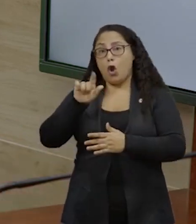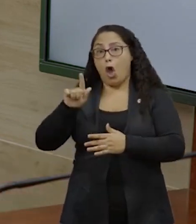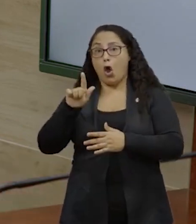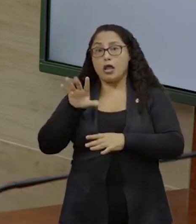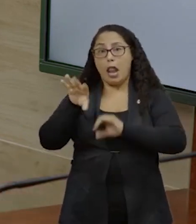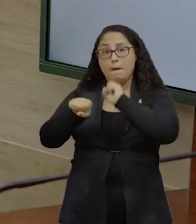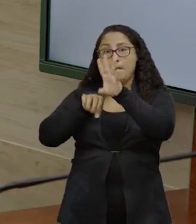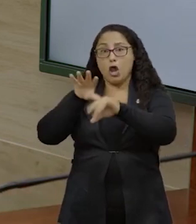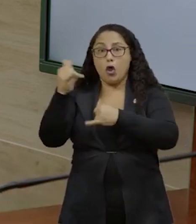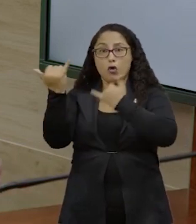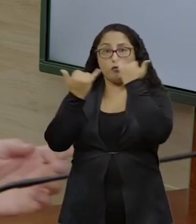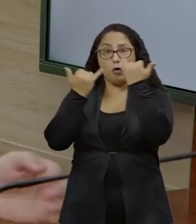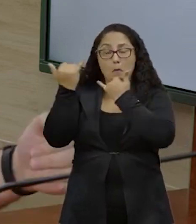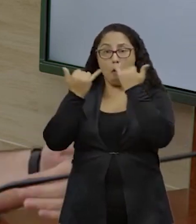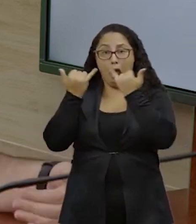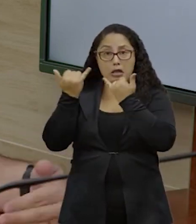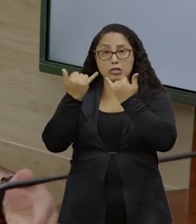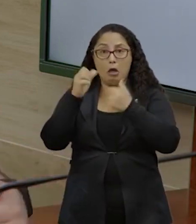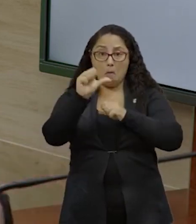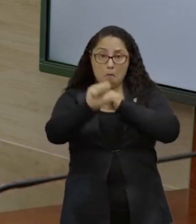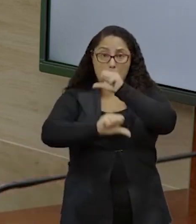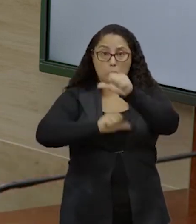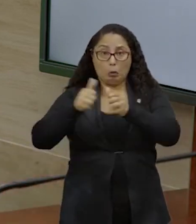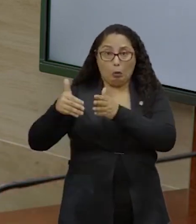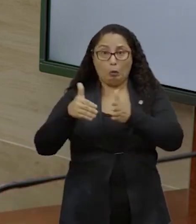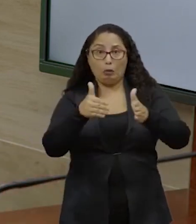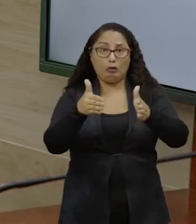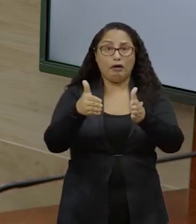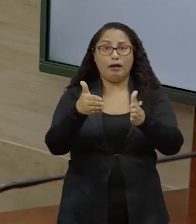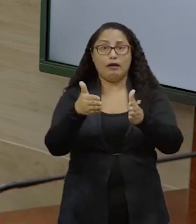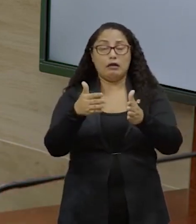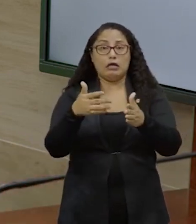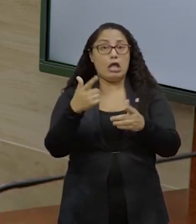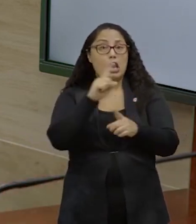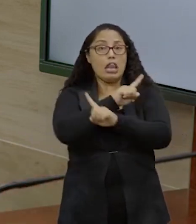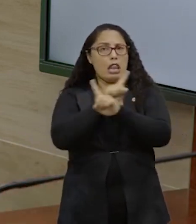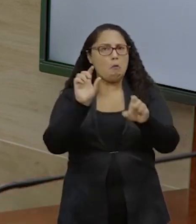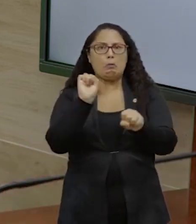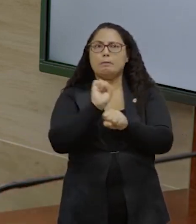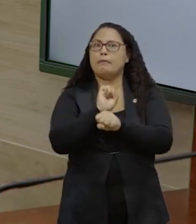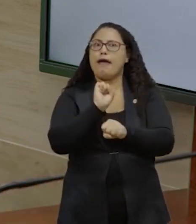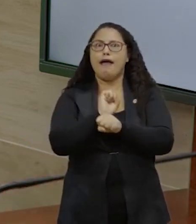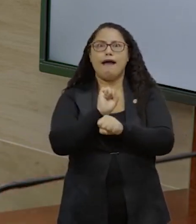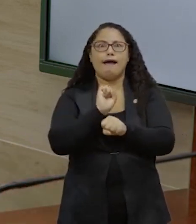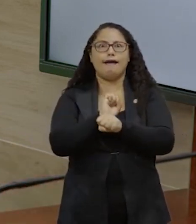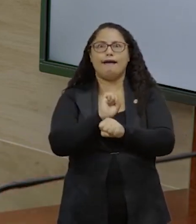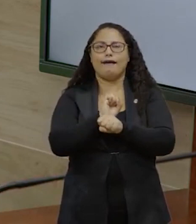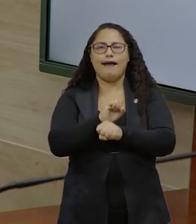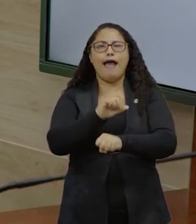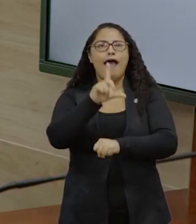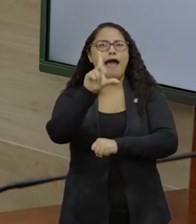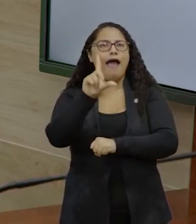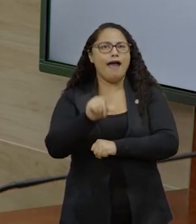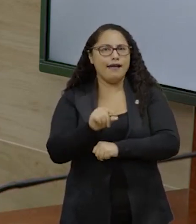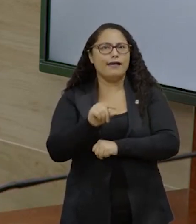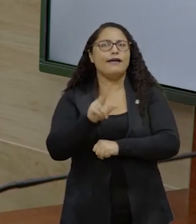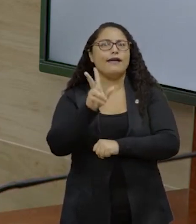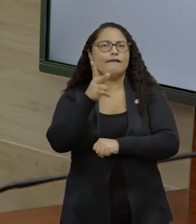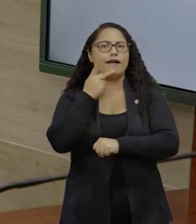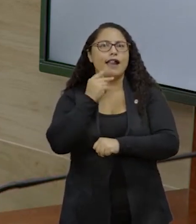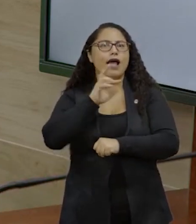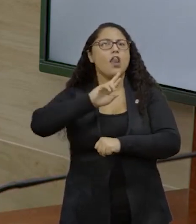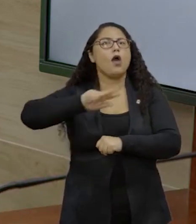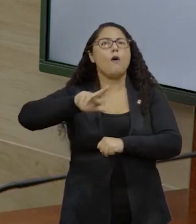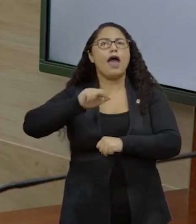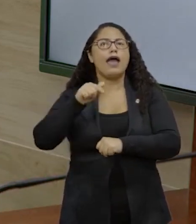informação que ele pegou lá e que ele acabou tomando esse rumo meio inesperado, né? Uhum. Isso aí, eu diria assim, que